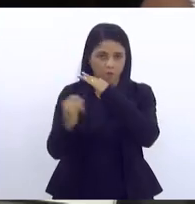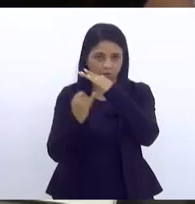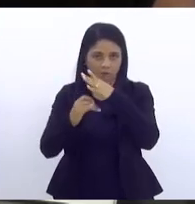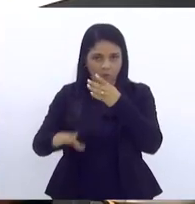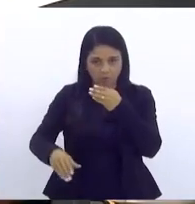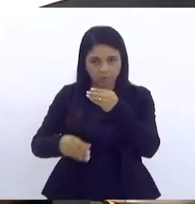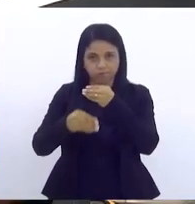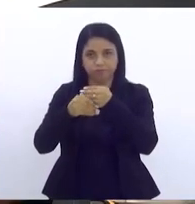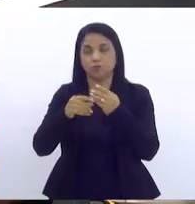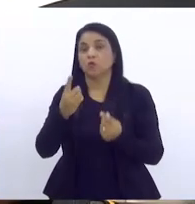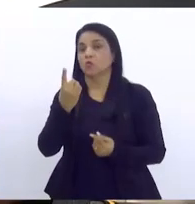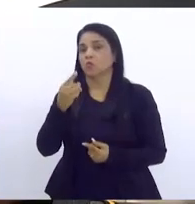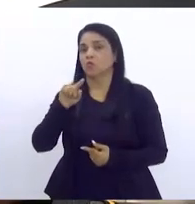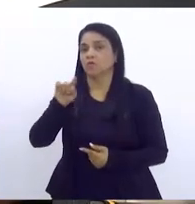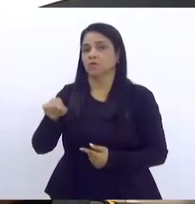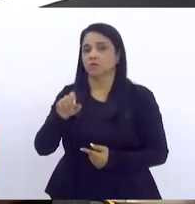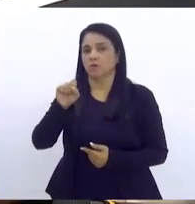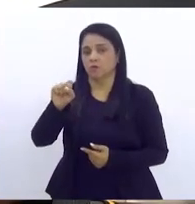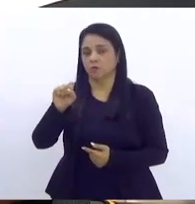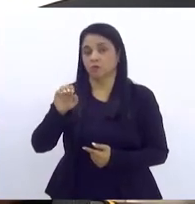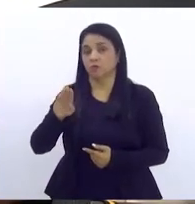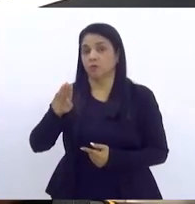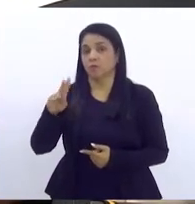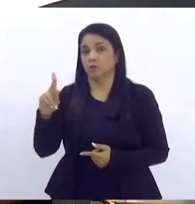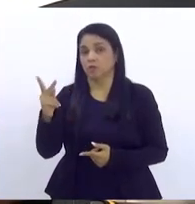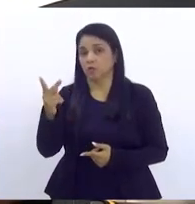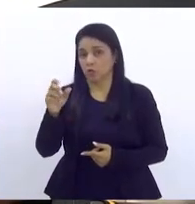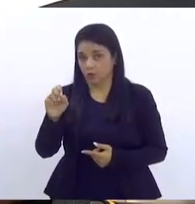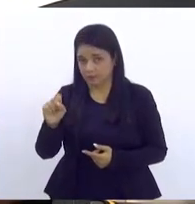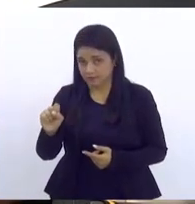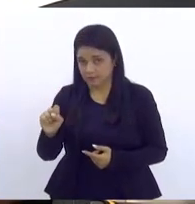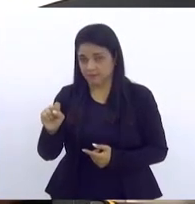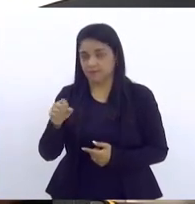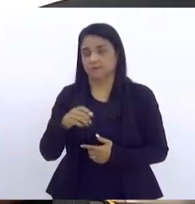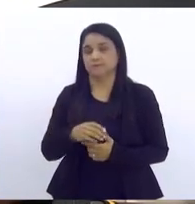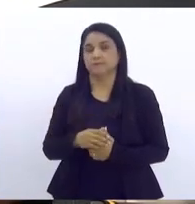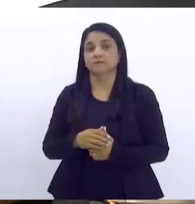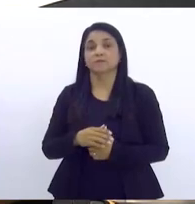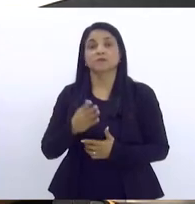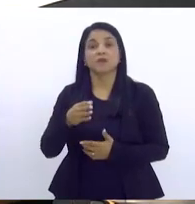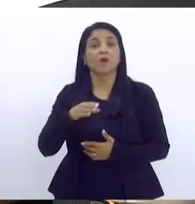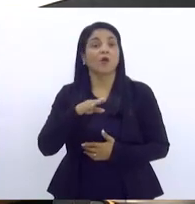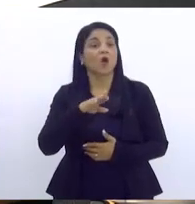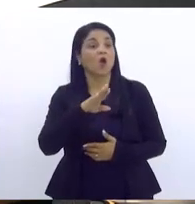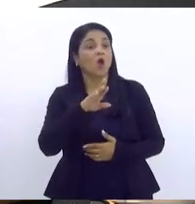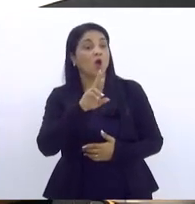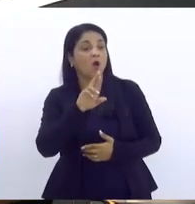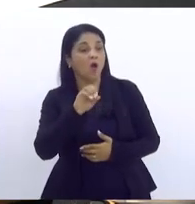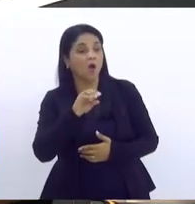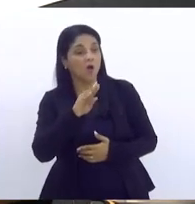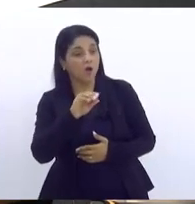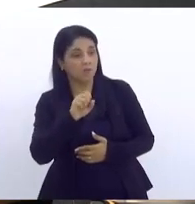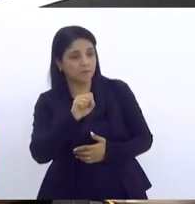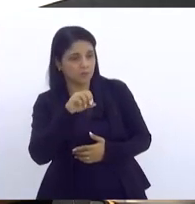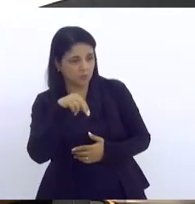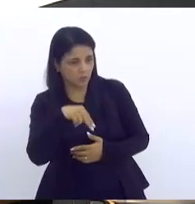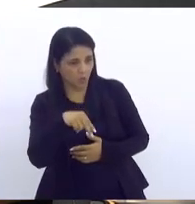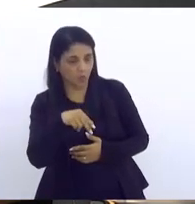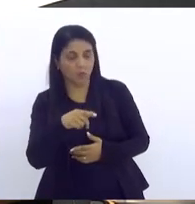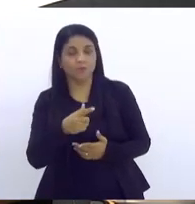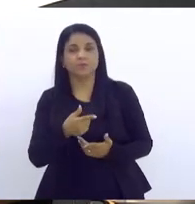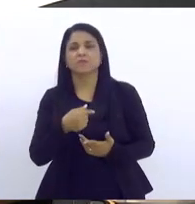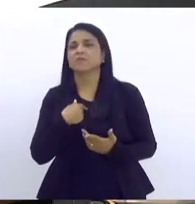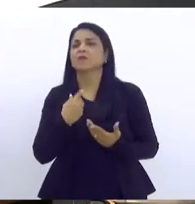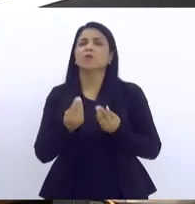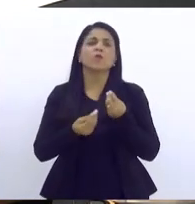1.8 B exatamente no mínimo no mínimo tá Dan no mínimo mínimo é Robson rapidinho antes de eu passar pro próximo da da mesa